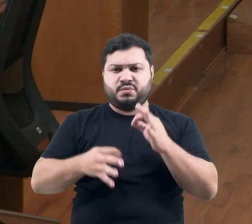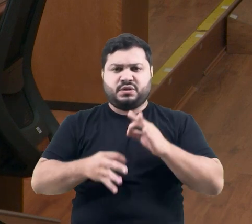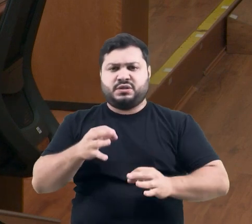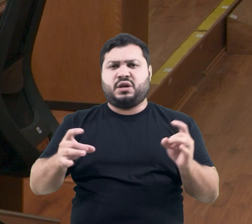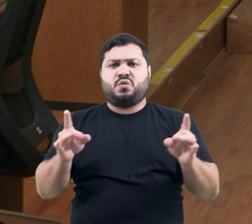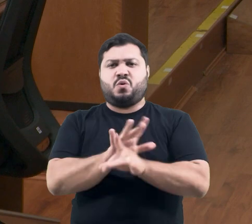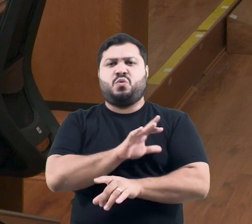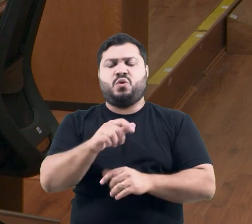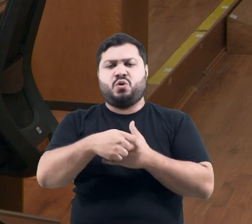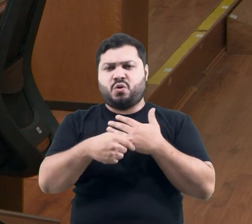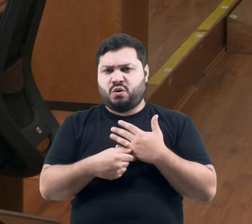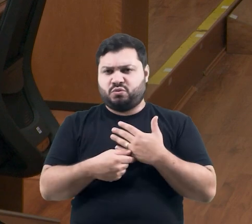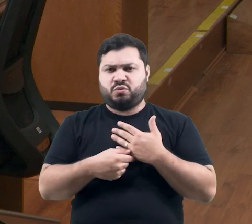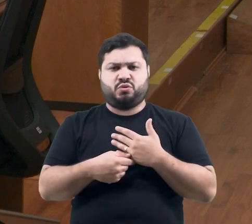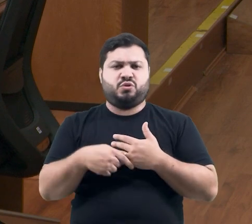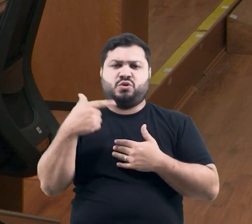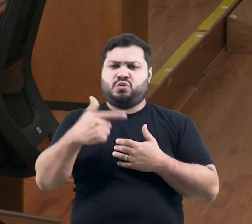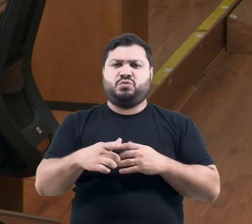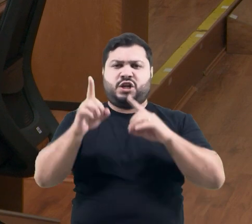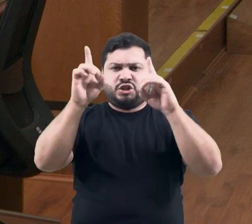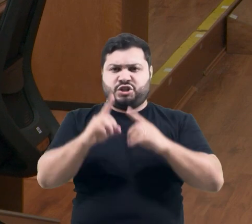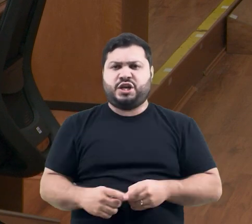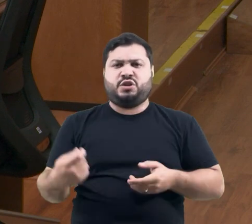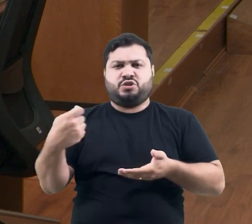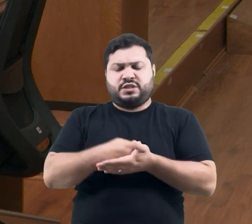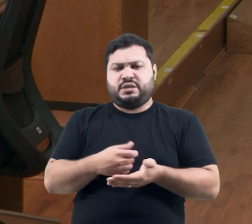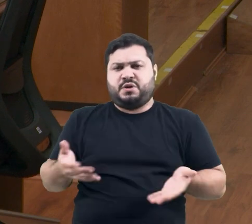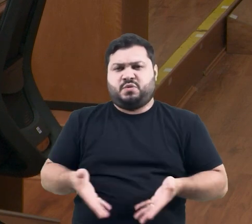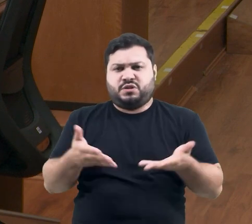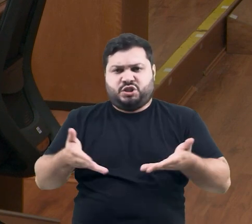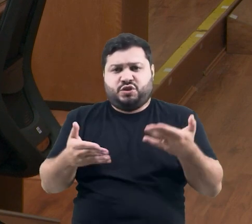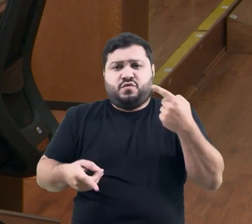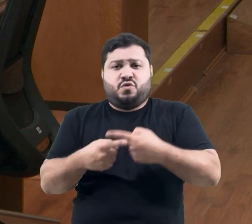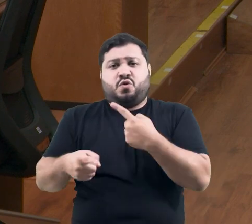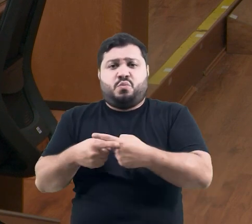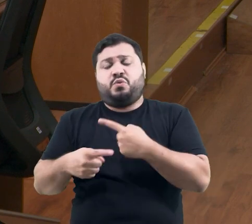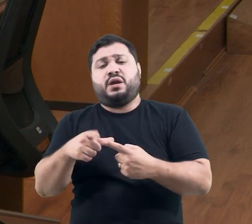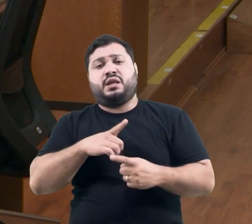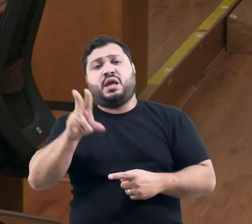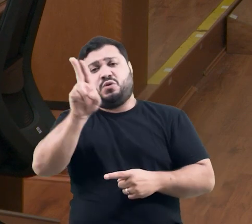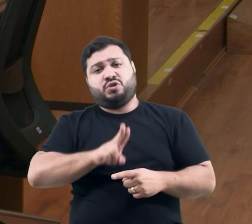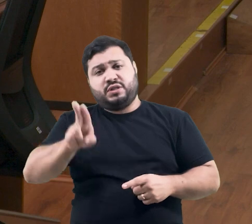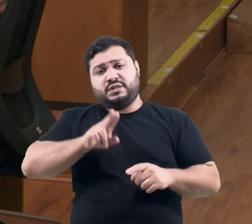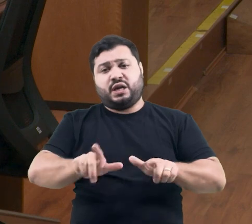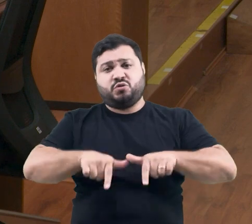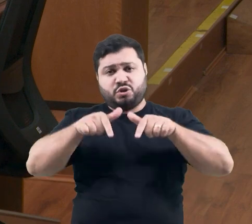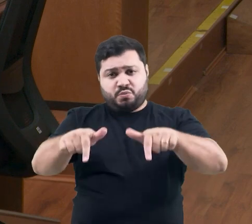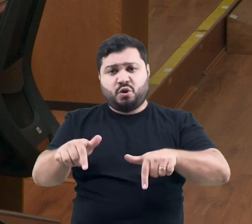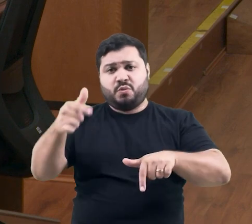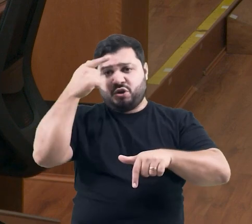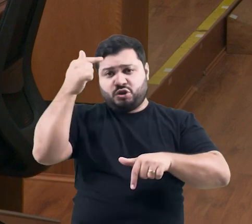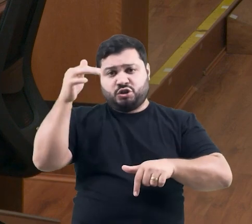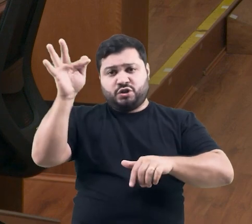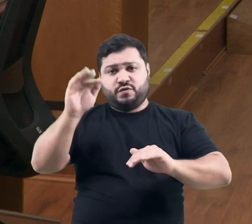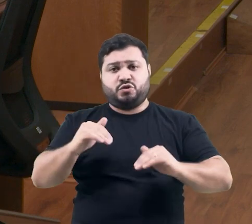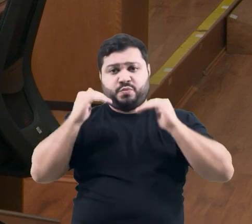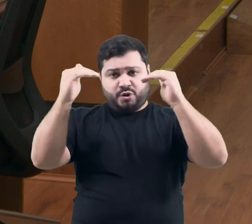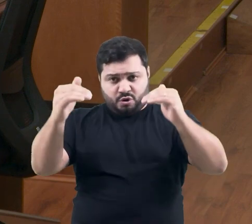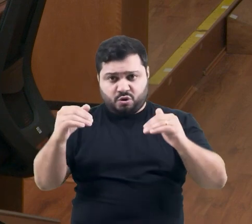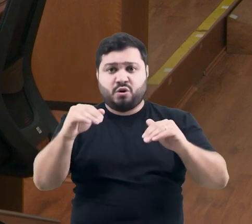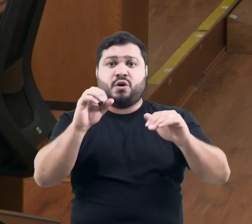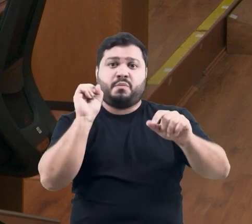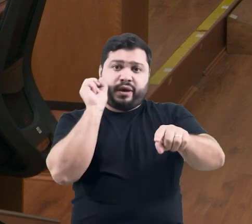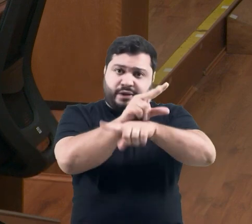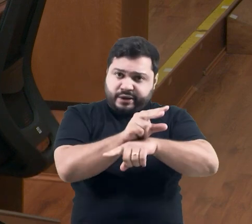Sendo assim, o magistrado concluiu que o autor não possui direito de receber o incentivo, uma vez que, tendo utilizado o diploma de nível